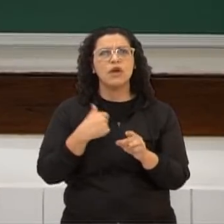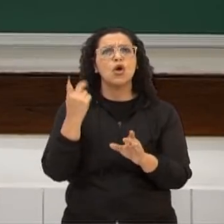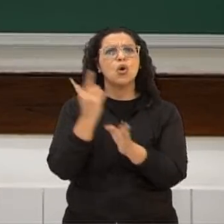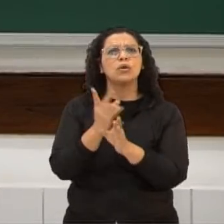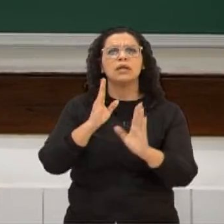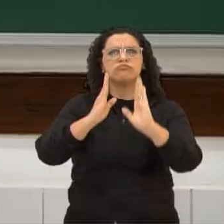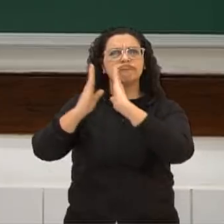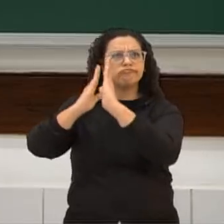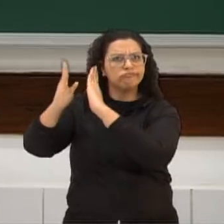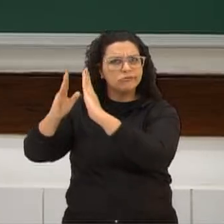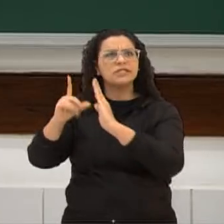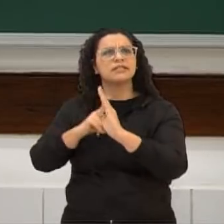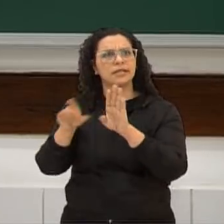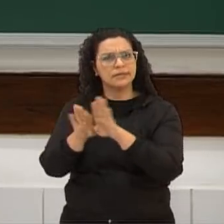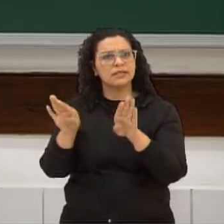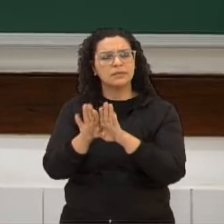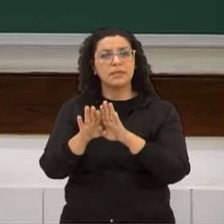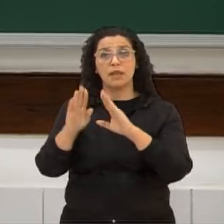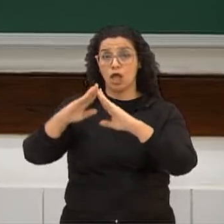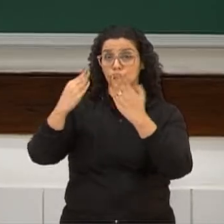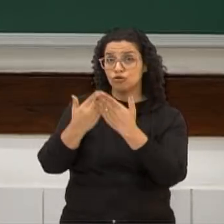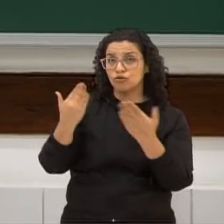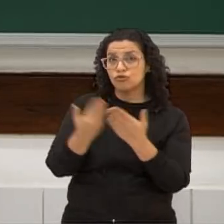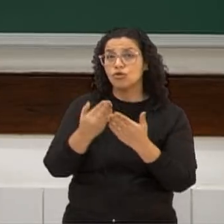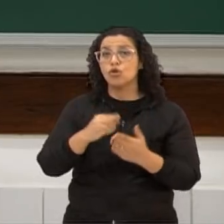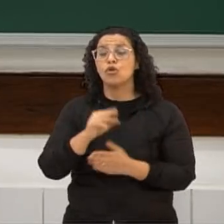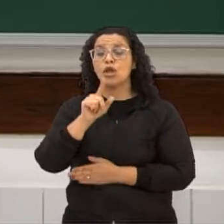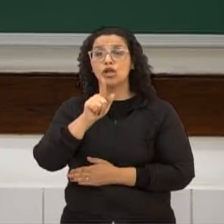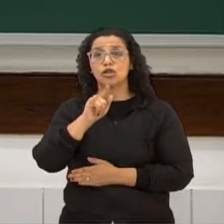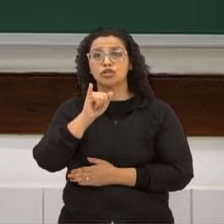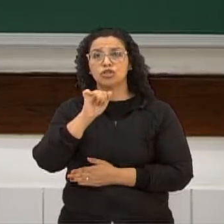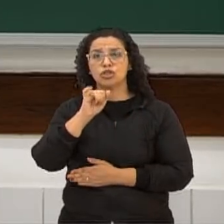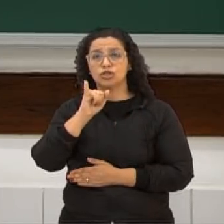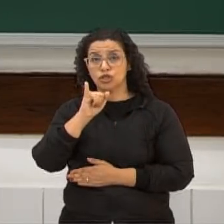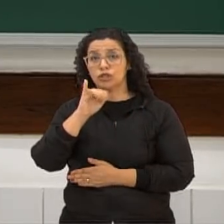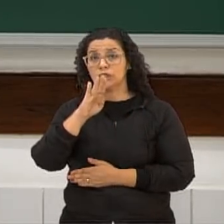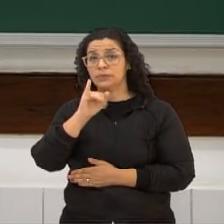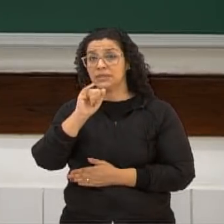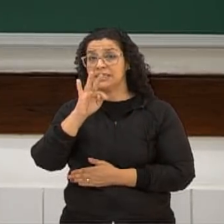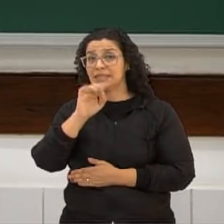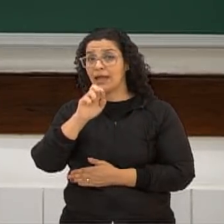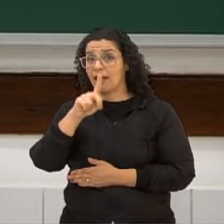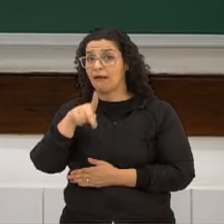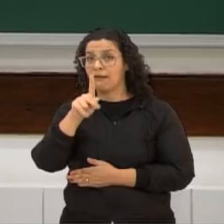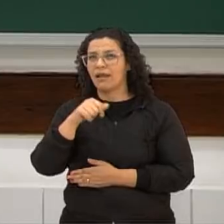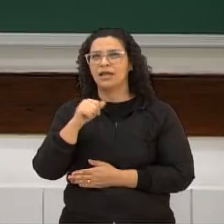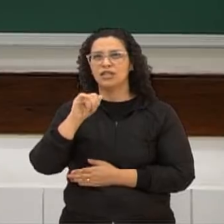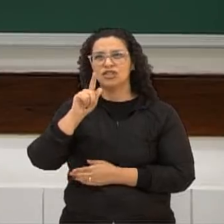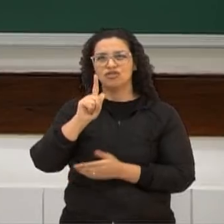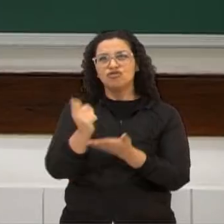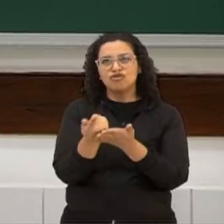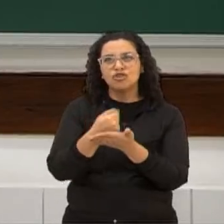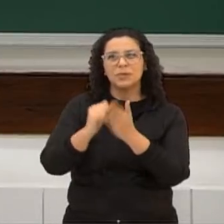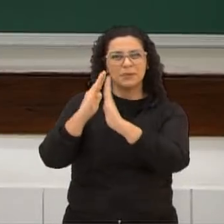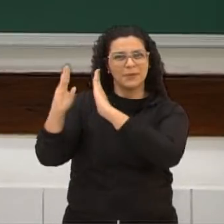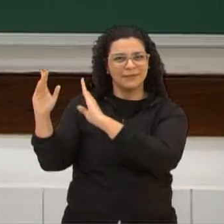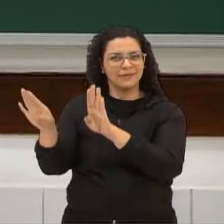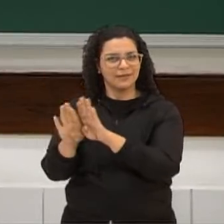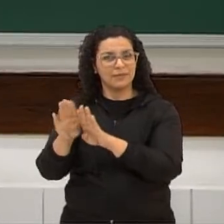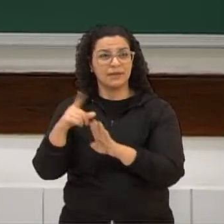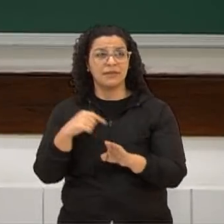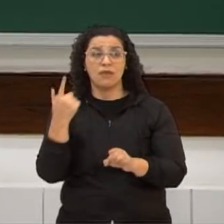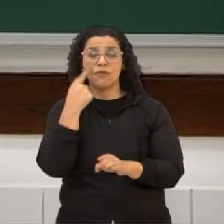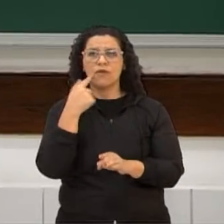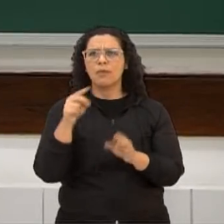com respeito a esse tipo de revistinhas, tá bom? Você pode, nele, encontrar histórias entrando para a